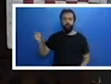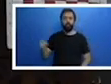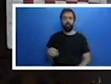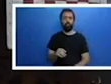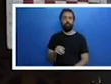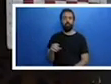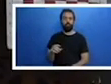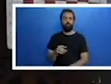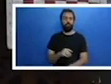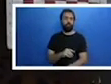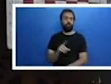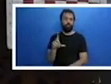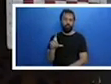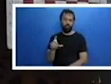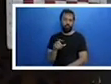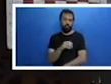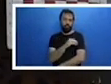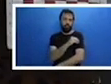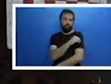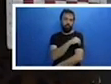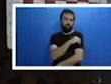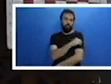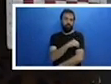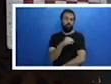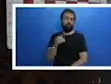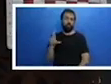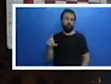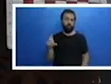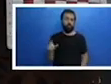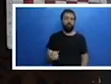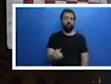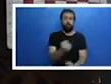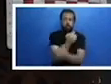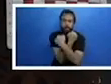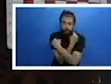gel nas mãos e sair de casa somente se for necessário. Um forte abraço para vocês e até a próxima aula.